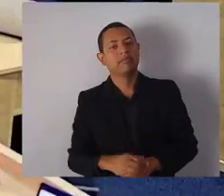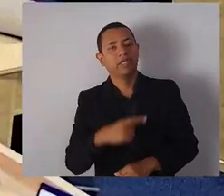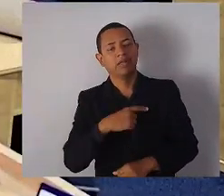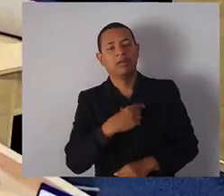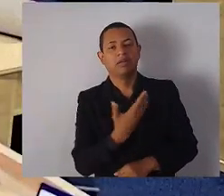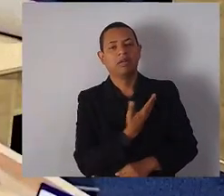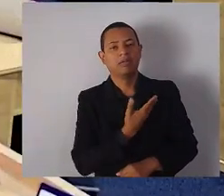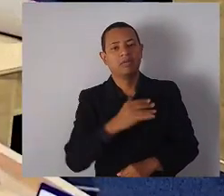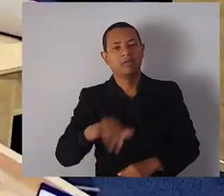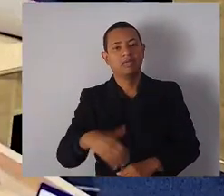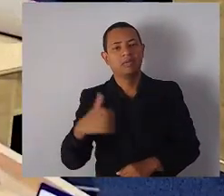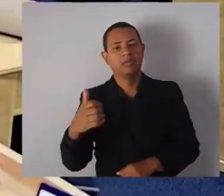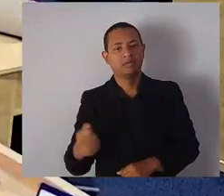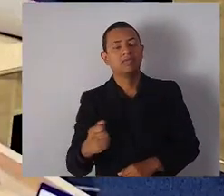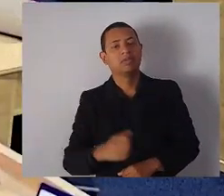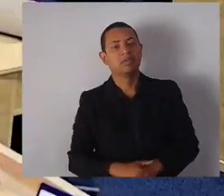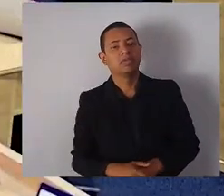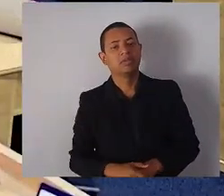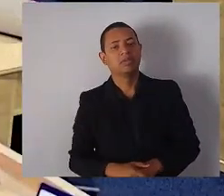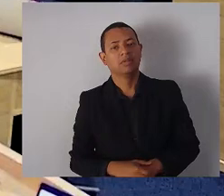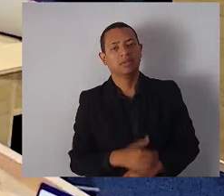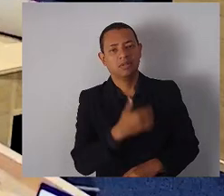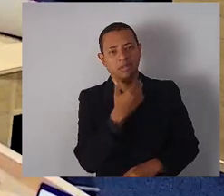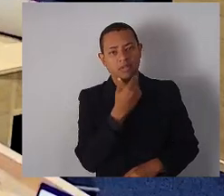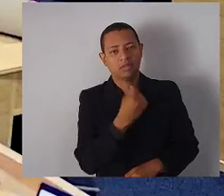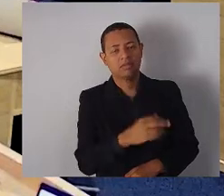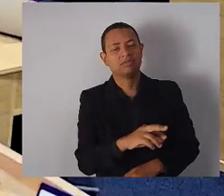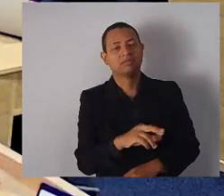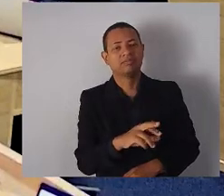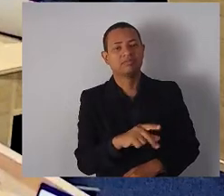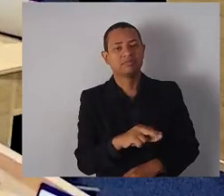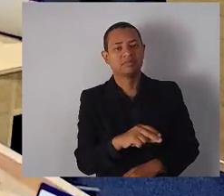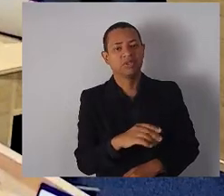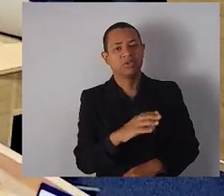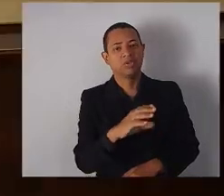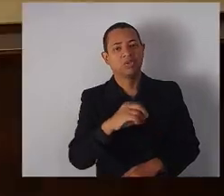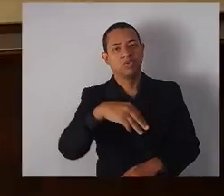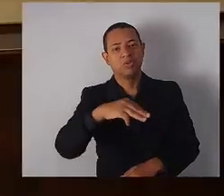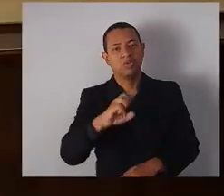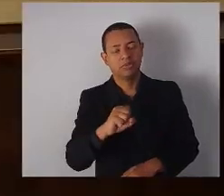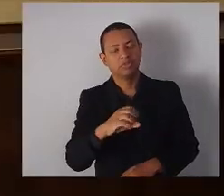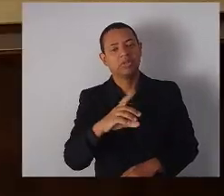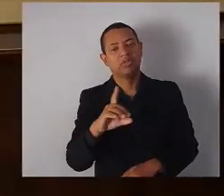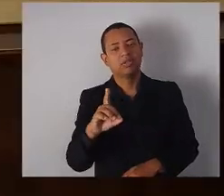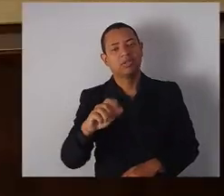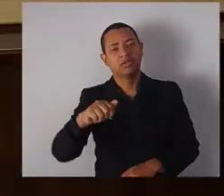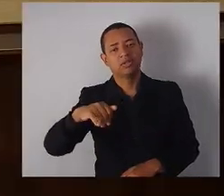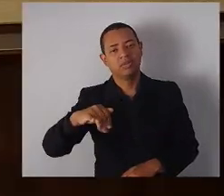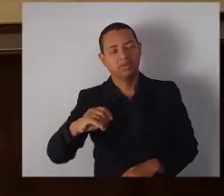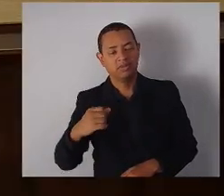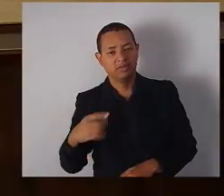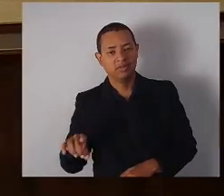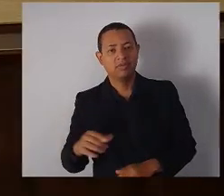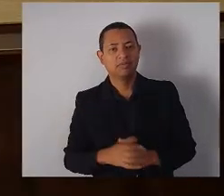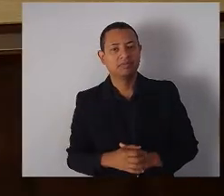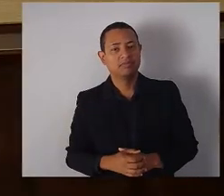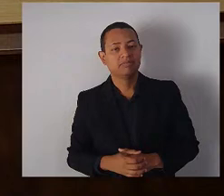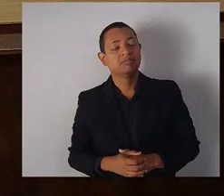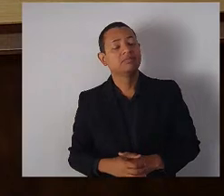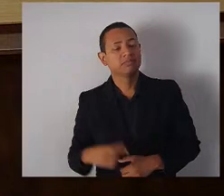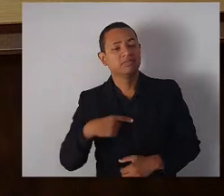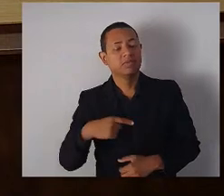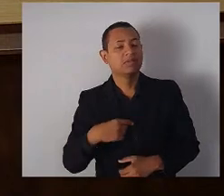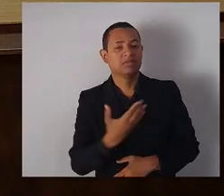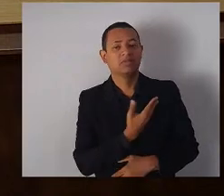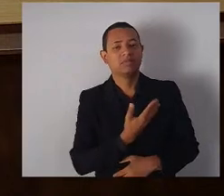que era Cosme e Damião, os irmãos, né? E os demais colegas, o presidente da UAB local, nosso amigo Vavá, e